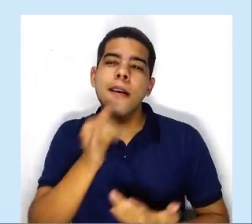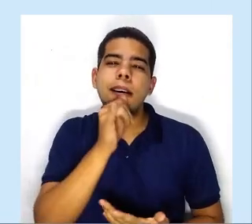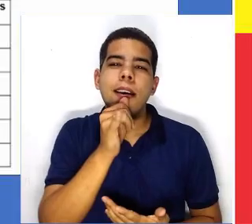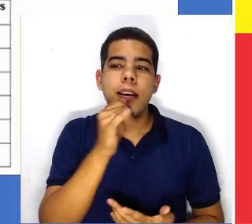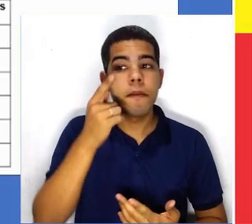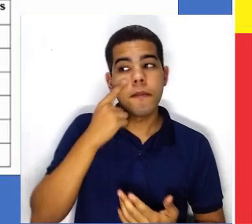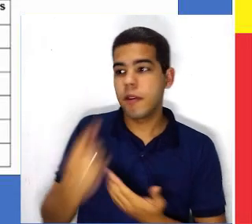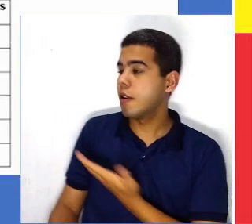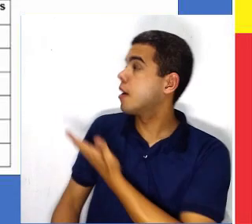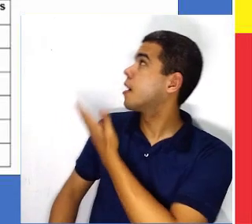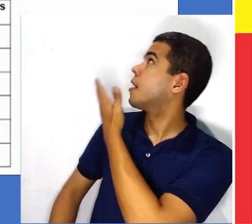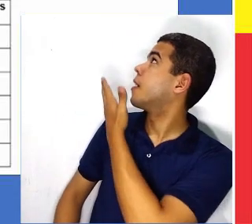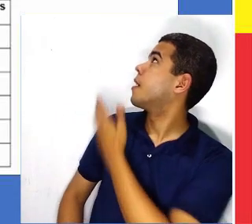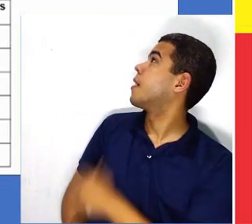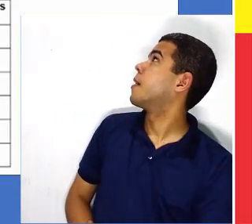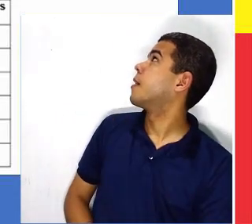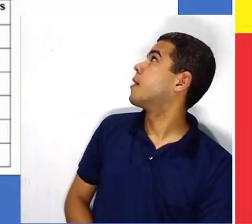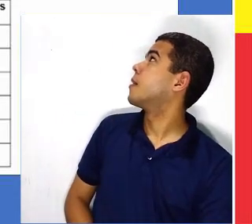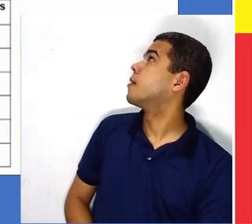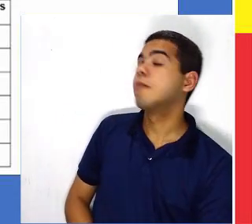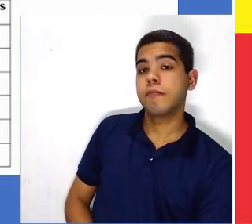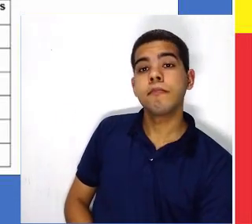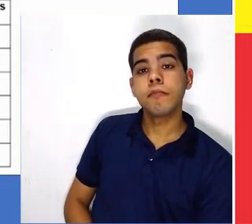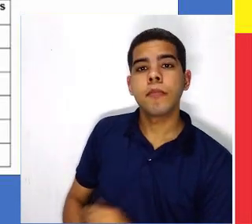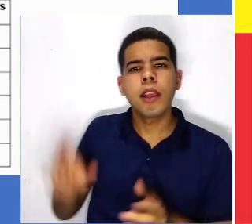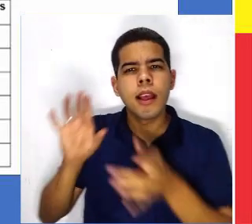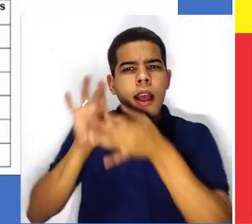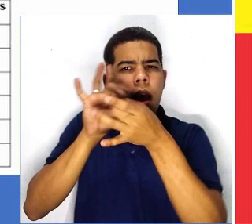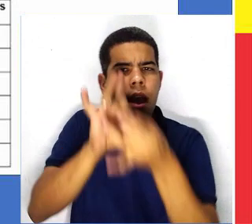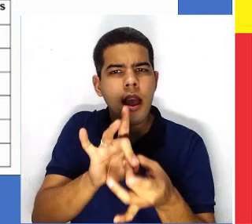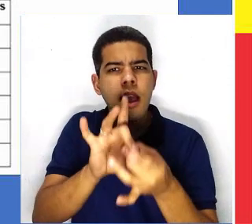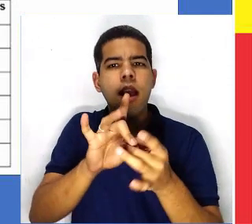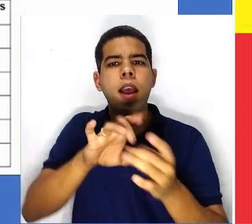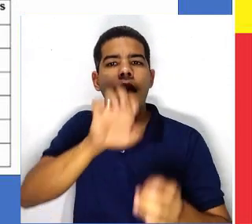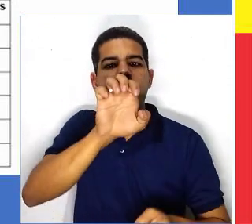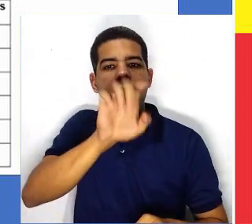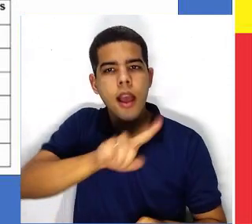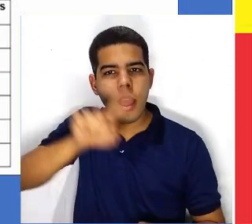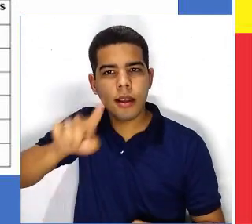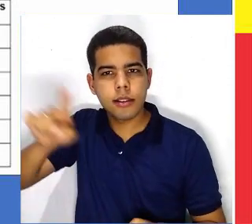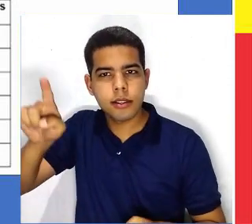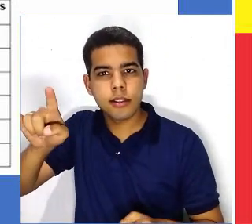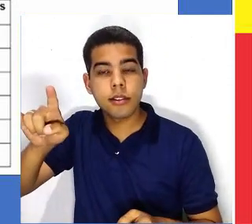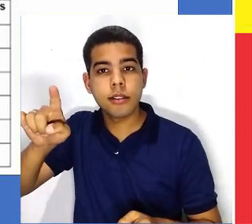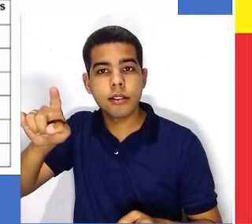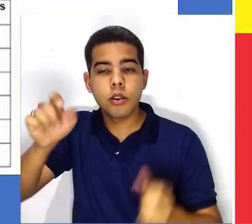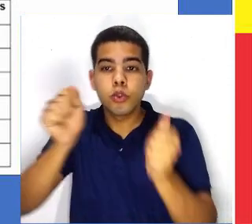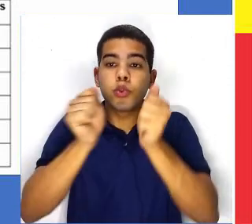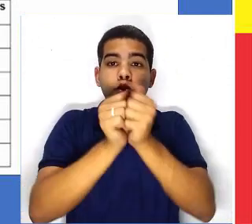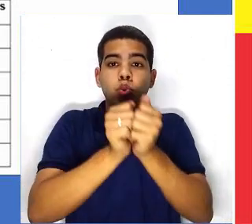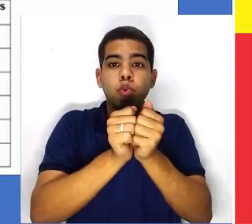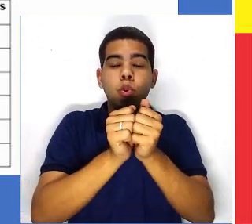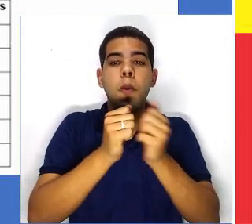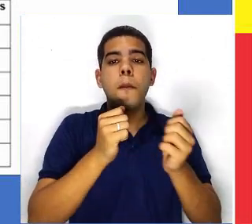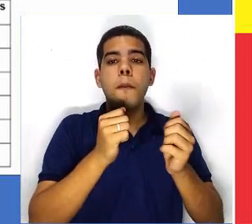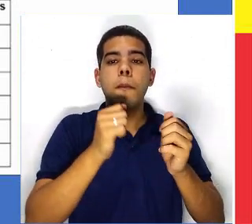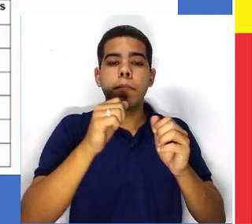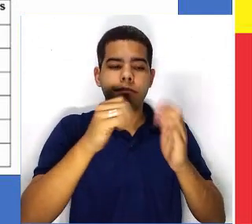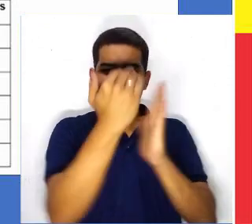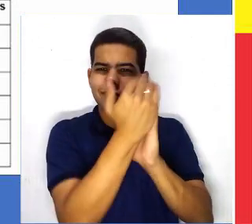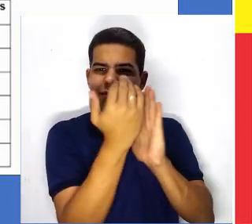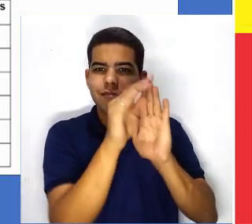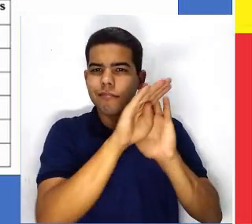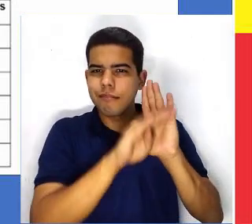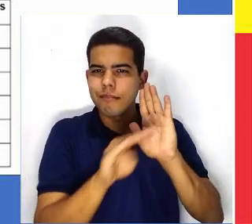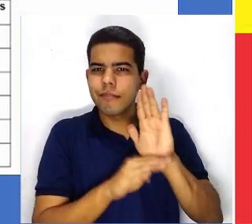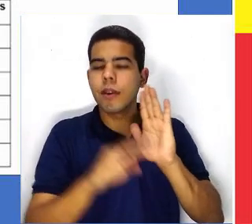na tela? Bom, eu falei da associação entre a estatística e o projeto científico. Mas o que é